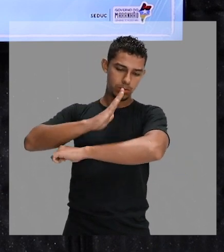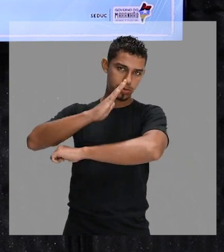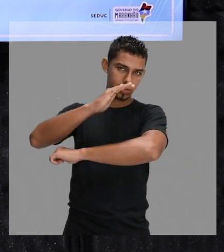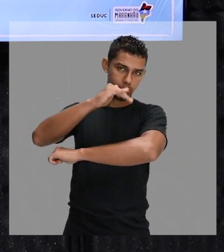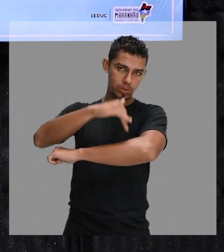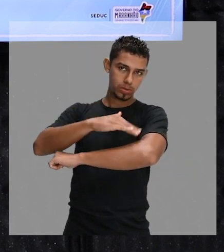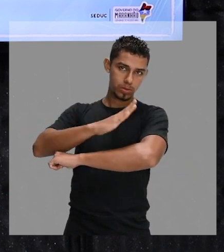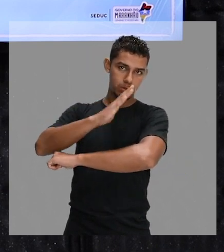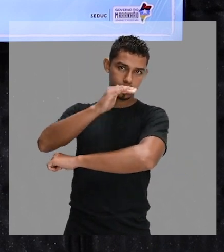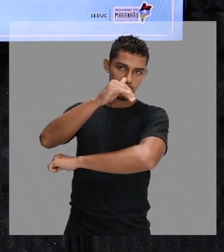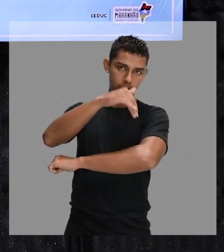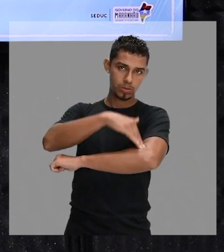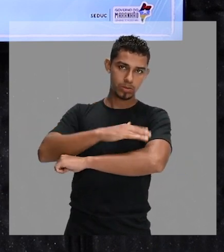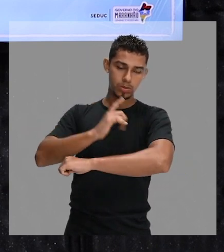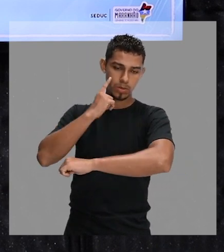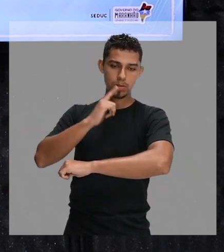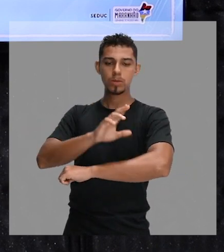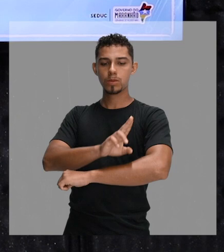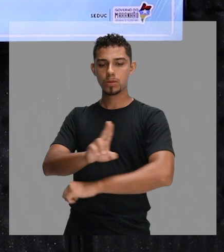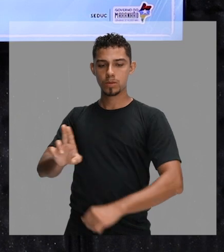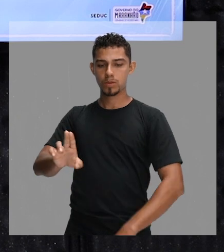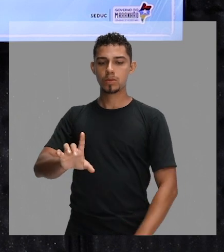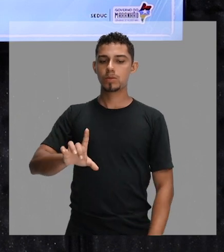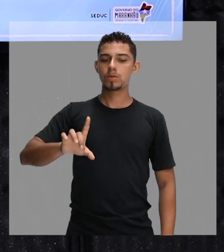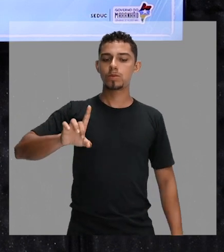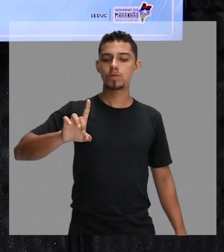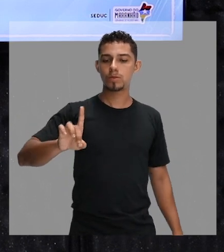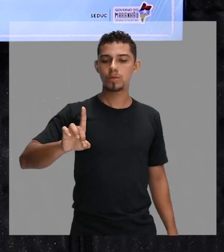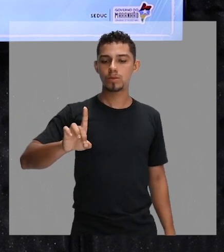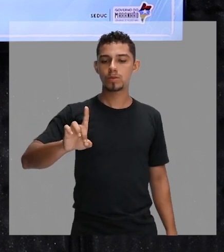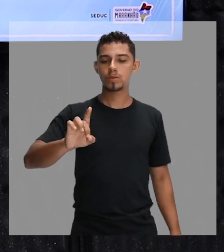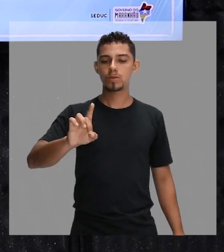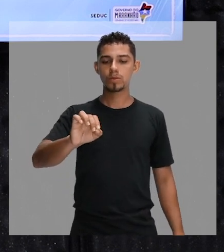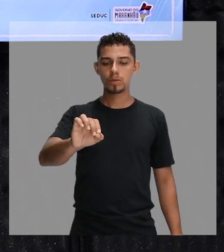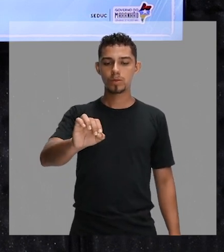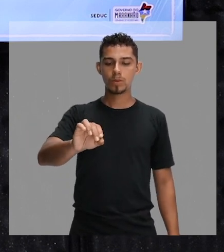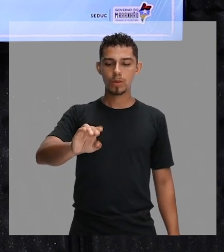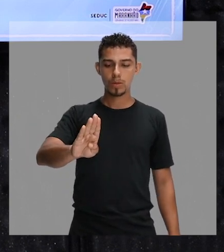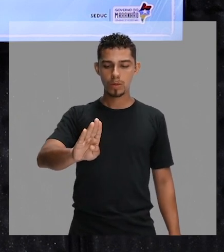São chamados dobramentos modernos, ok?